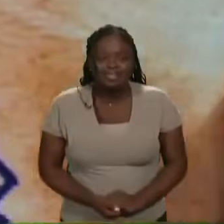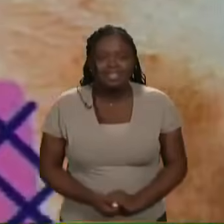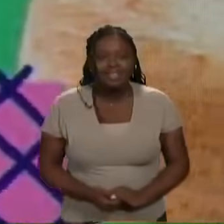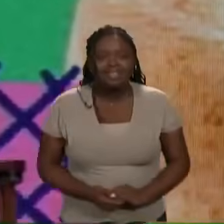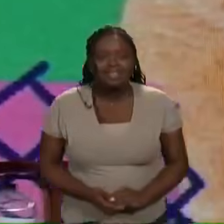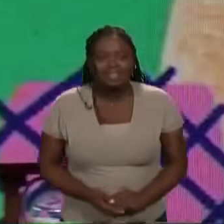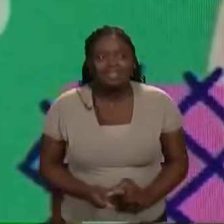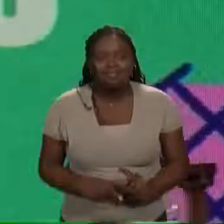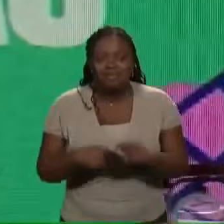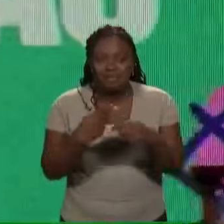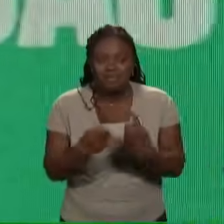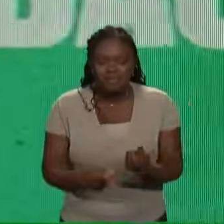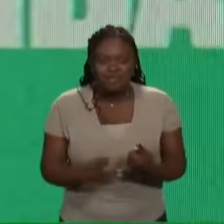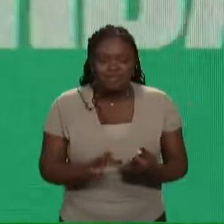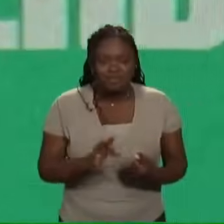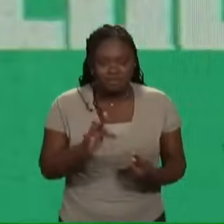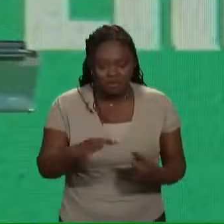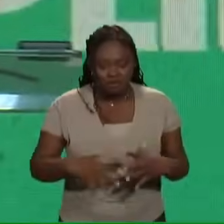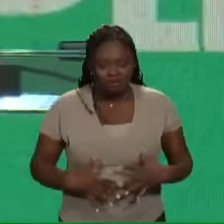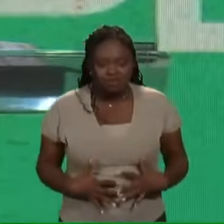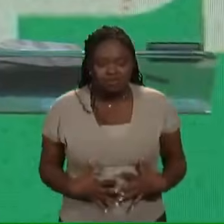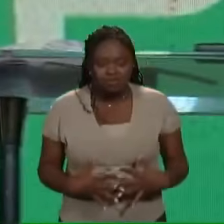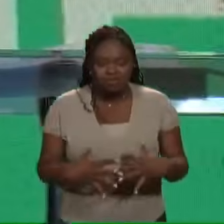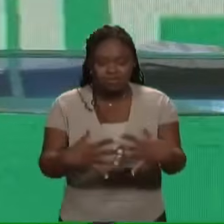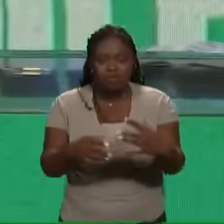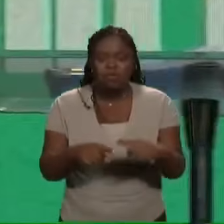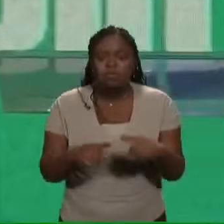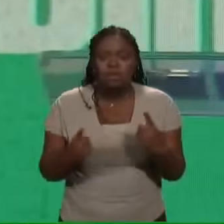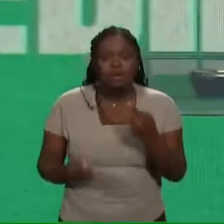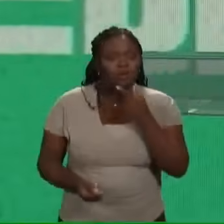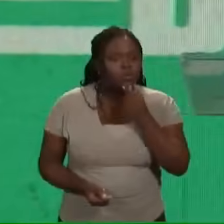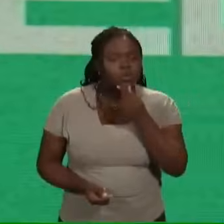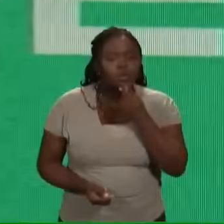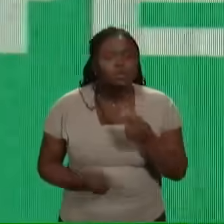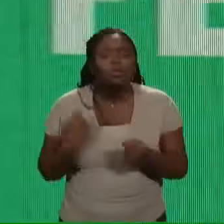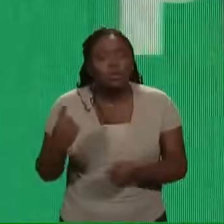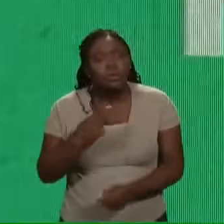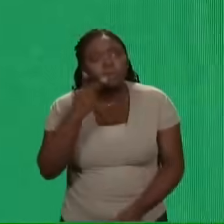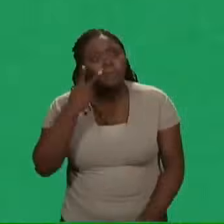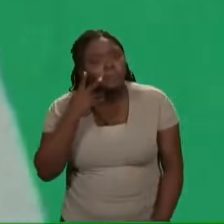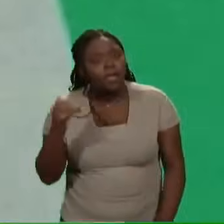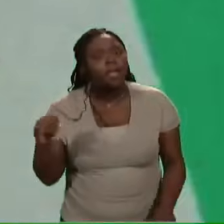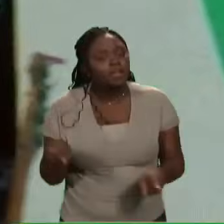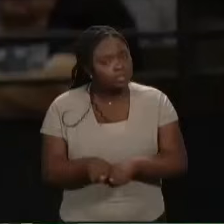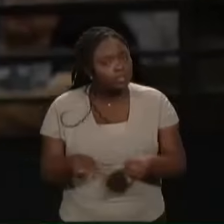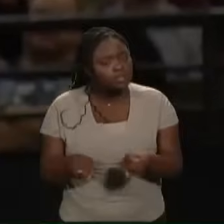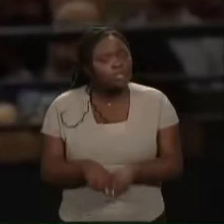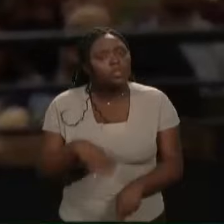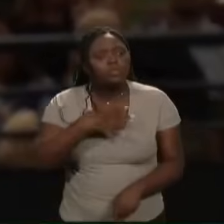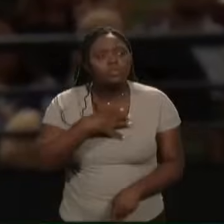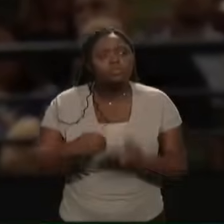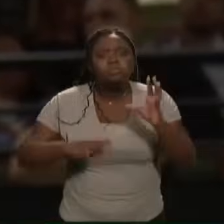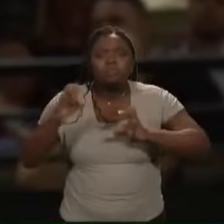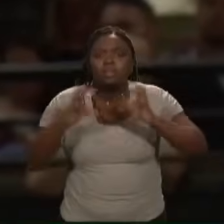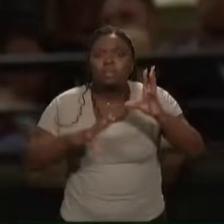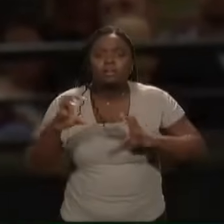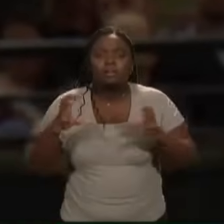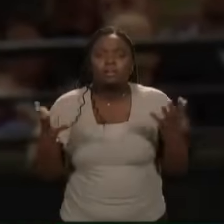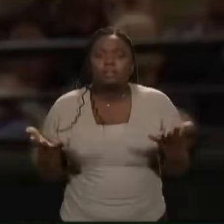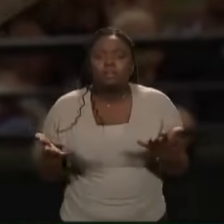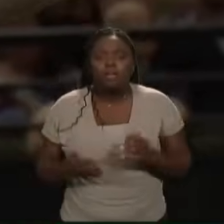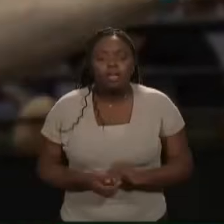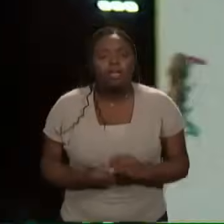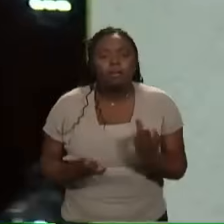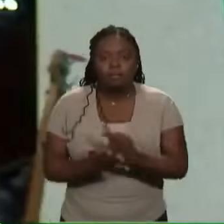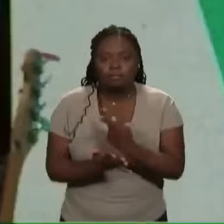Barriga cresce mais pra frente. Mas os homens, nós somos pai também. E os filhos brigados.